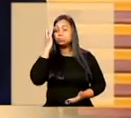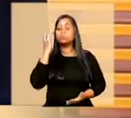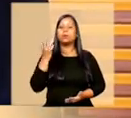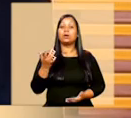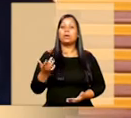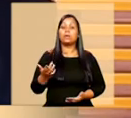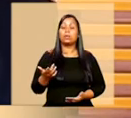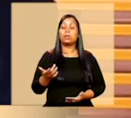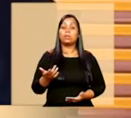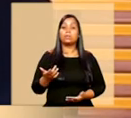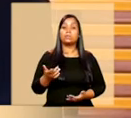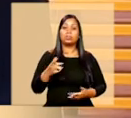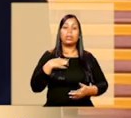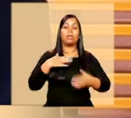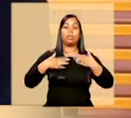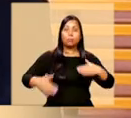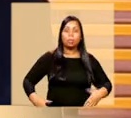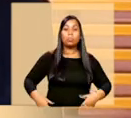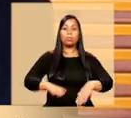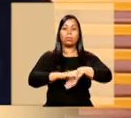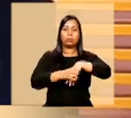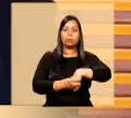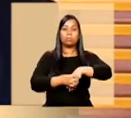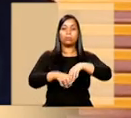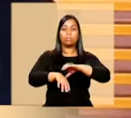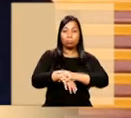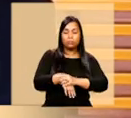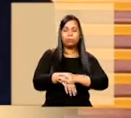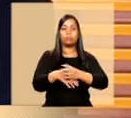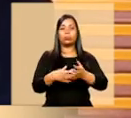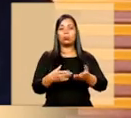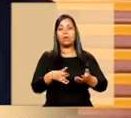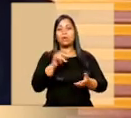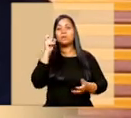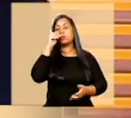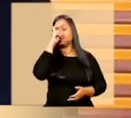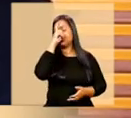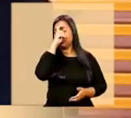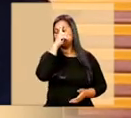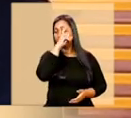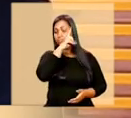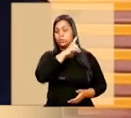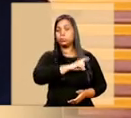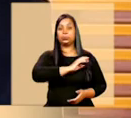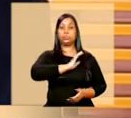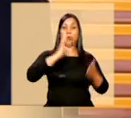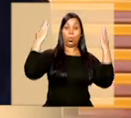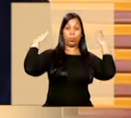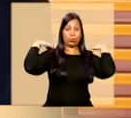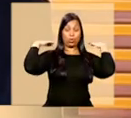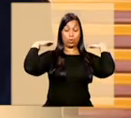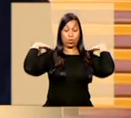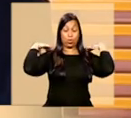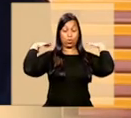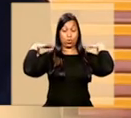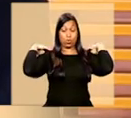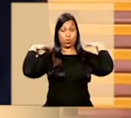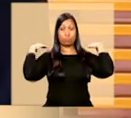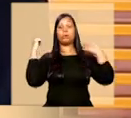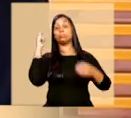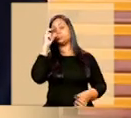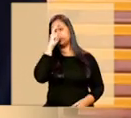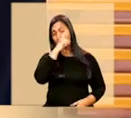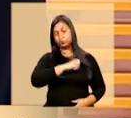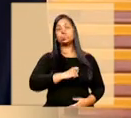esses pacientes geralmente têm fraturas, tem trauma torácico, que aí vai ficar difícil manter a ventilação do pulmão, né? Então, tudo